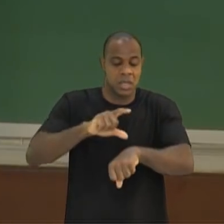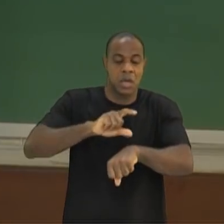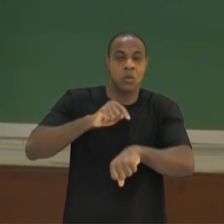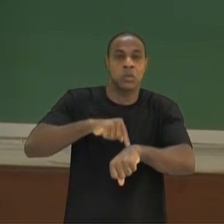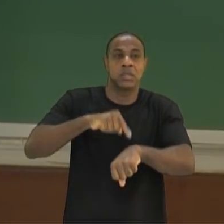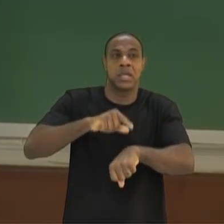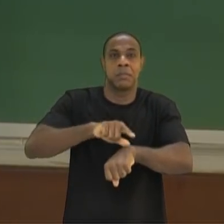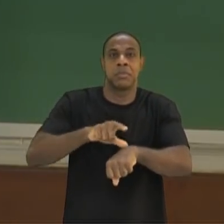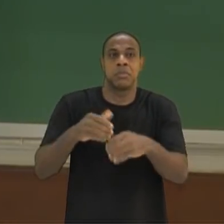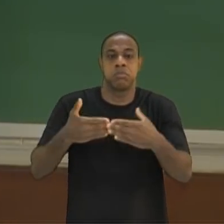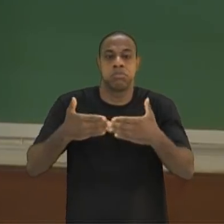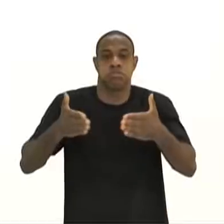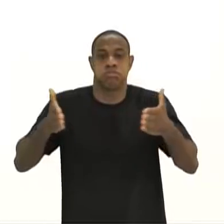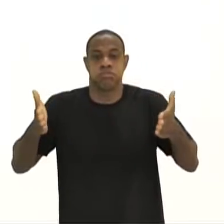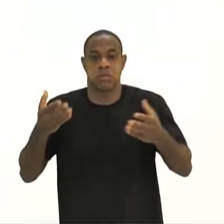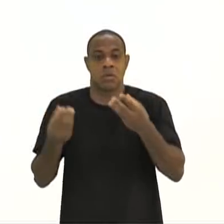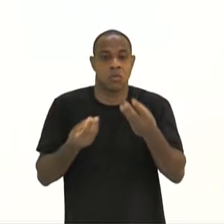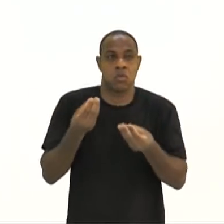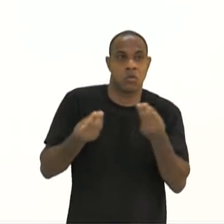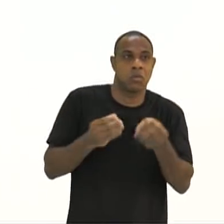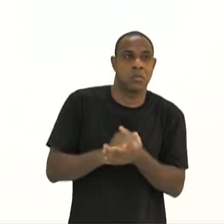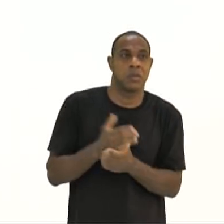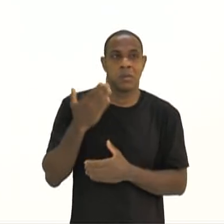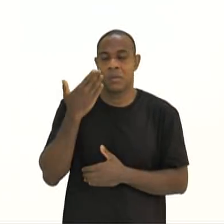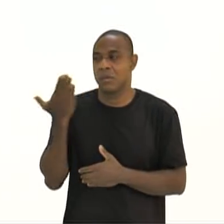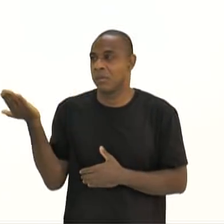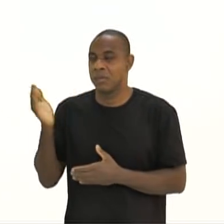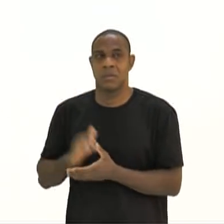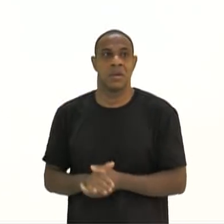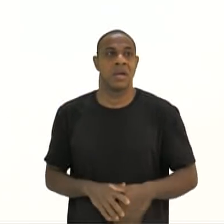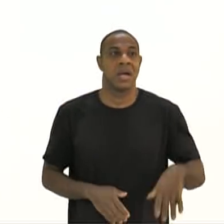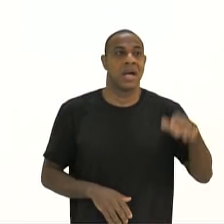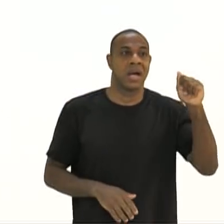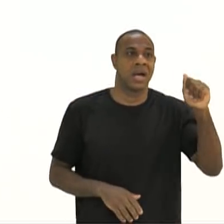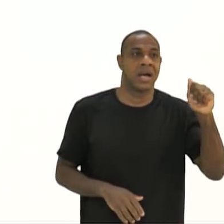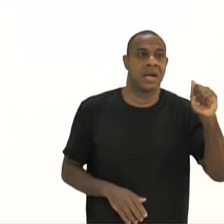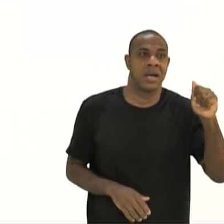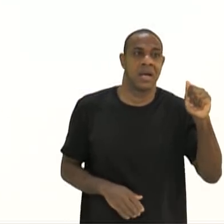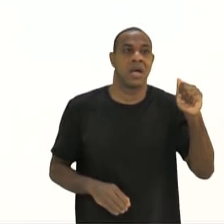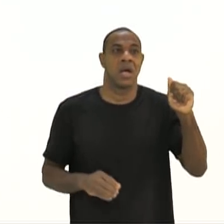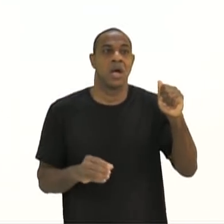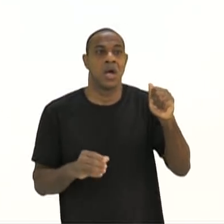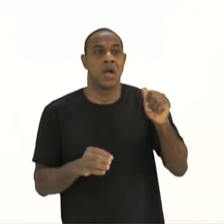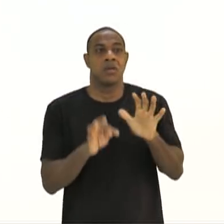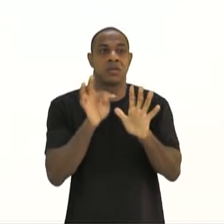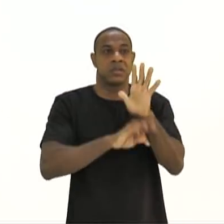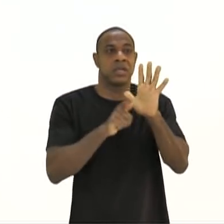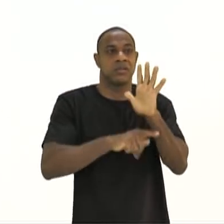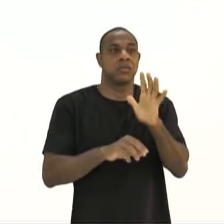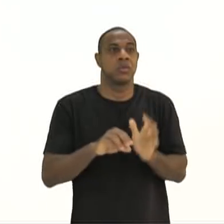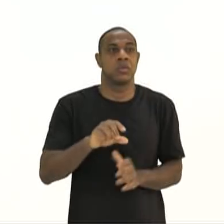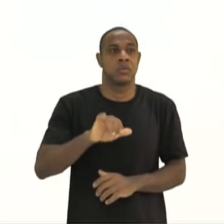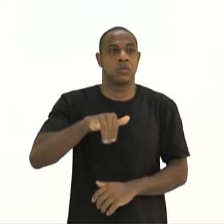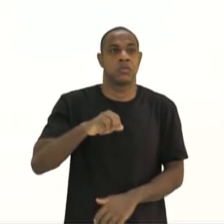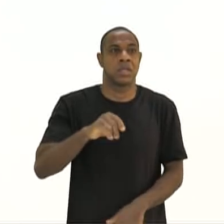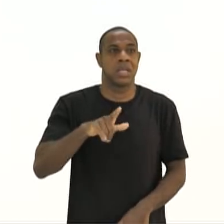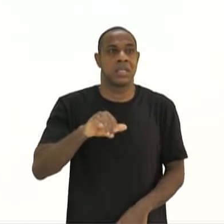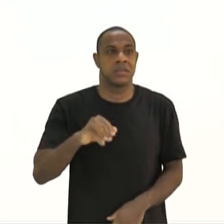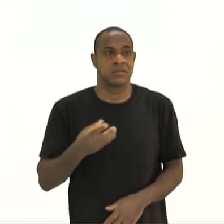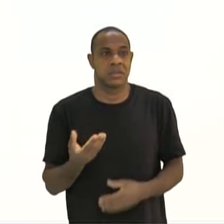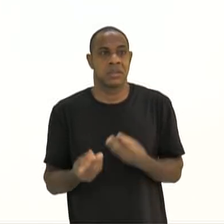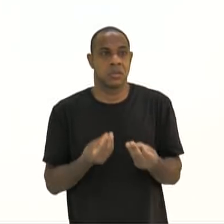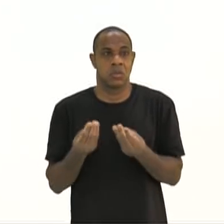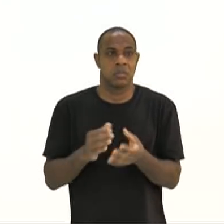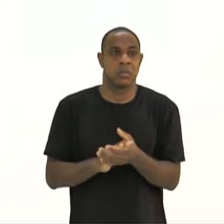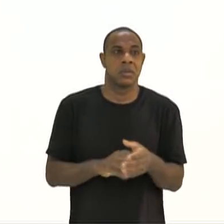tempo. Alternativa A, crônica lírica, pois trata dos sentimentos de paixão. B, crônica filosófica,